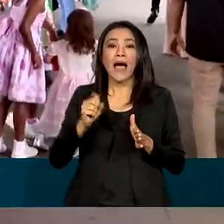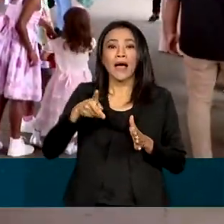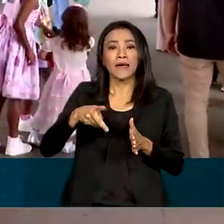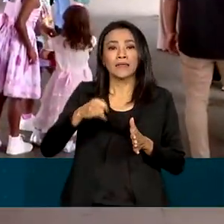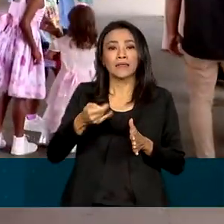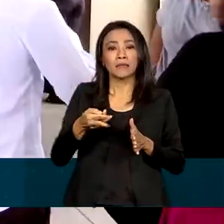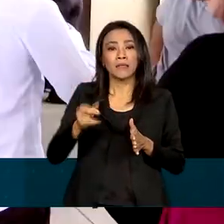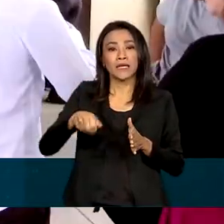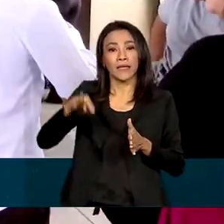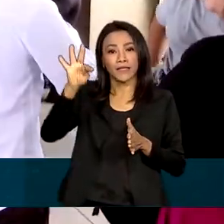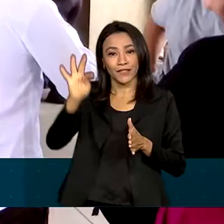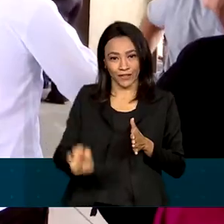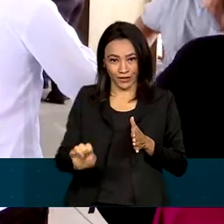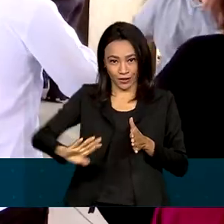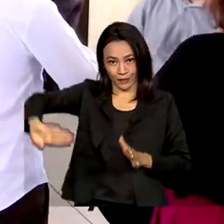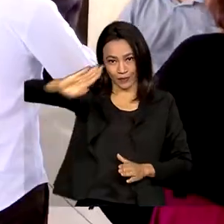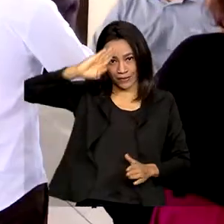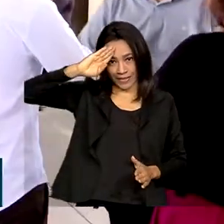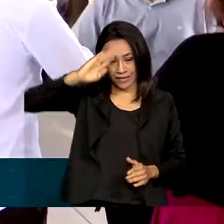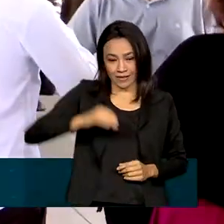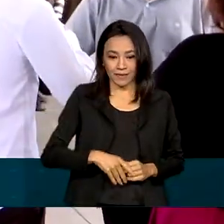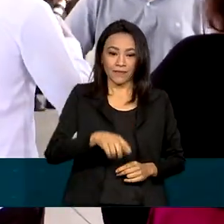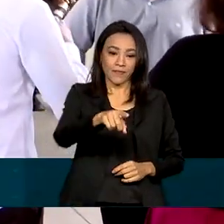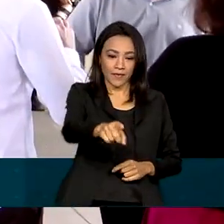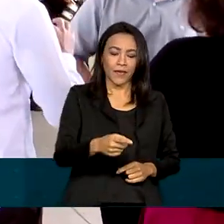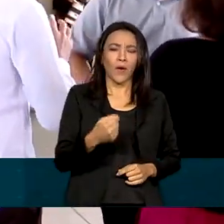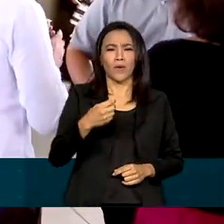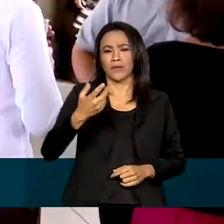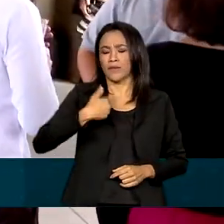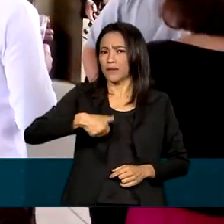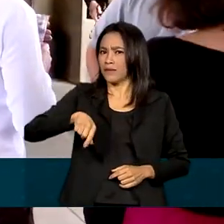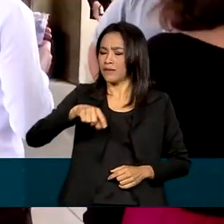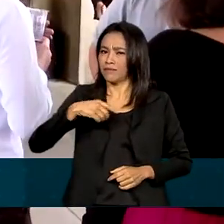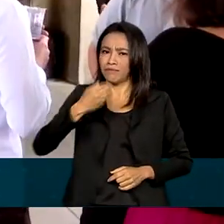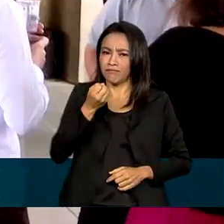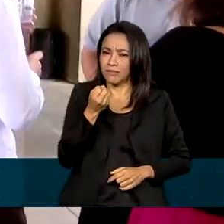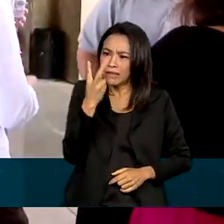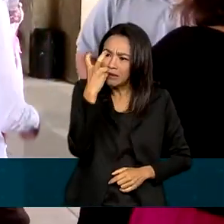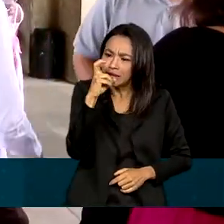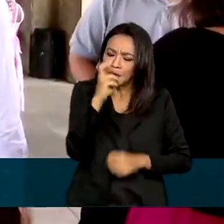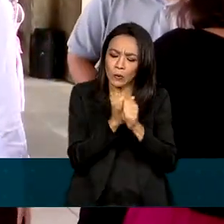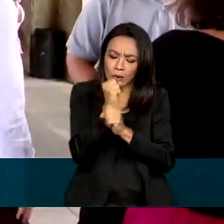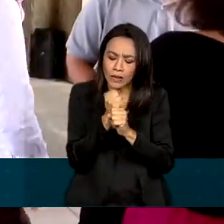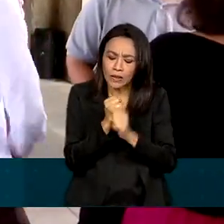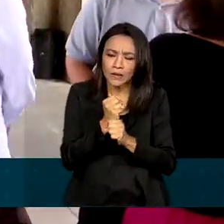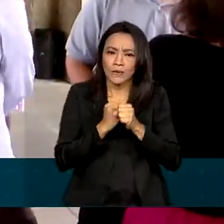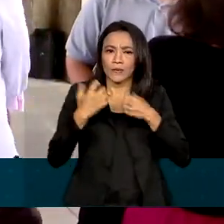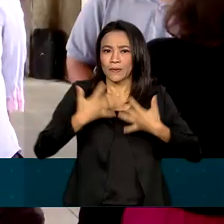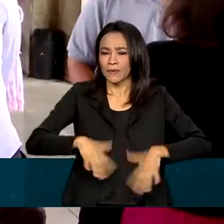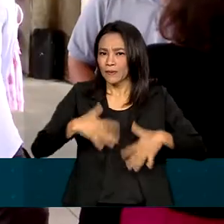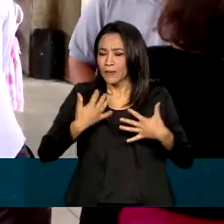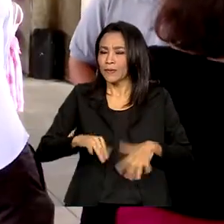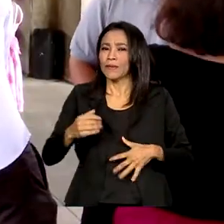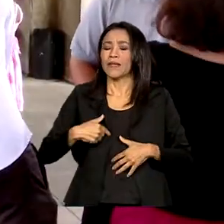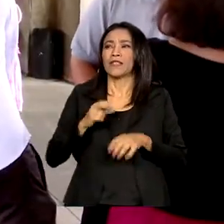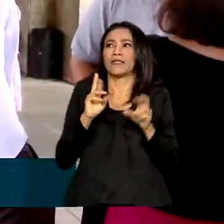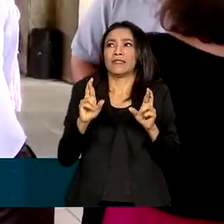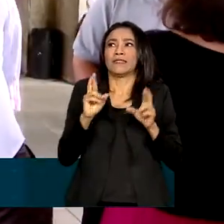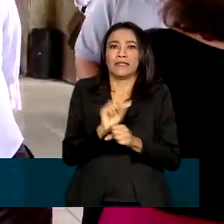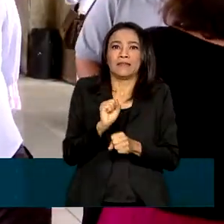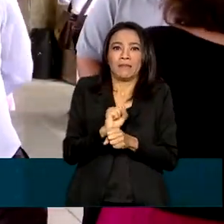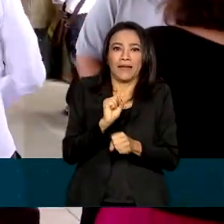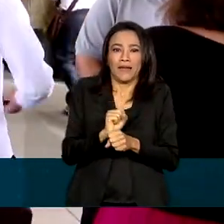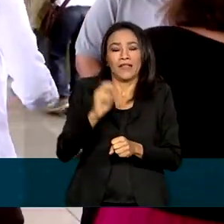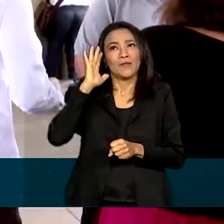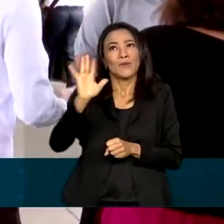Exército Brasileiro. É um momento que gratifica todo o nosso esforço, né? De 5 anos. Que é o momento que a gente mais espera, né? Nesses 5 anos,